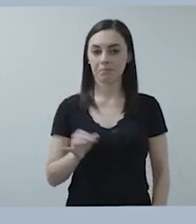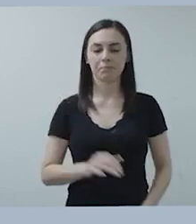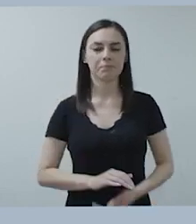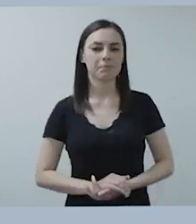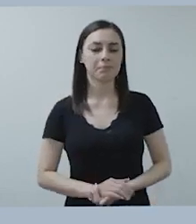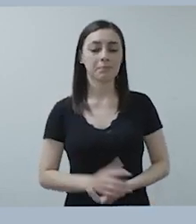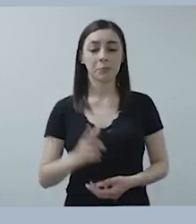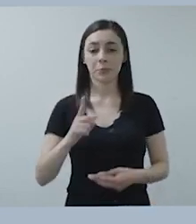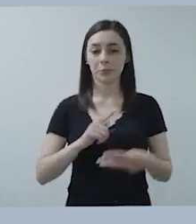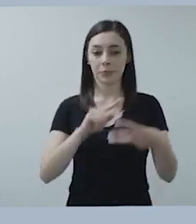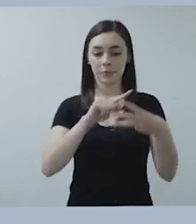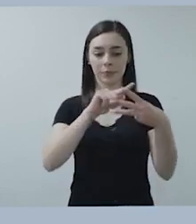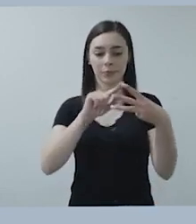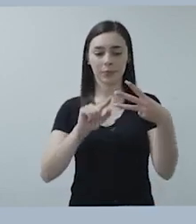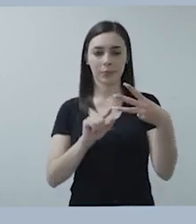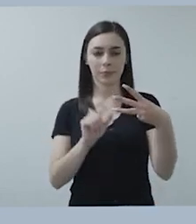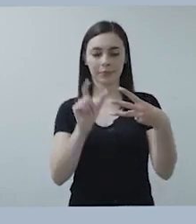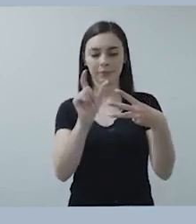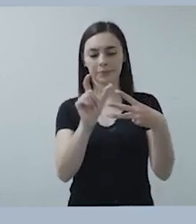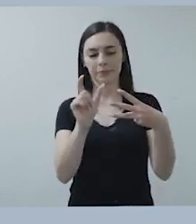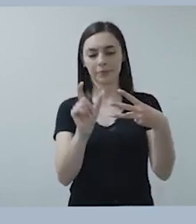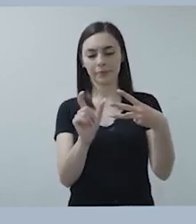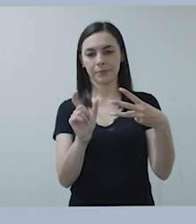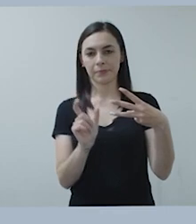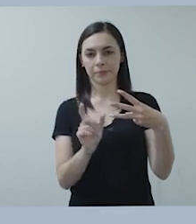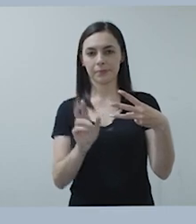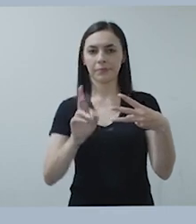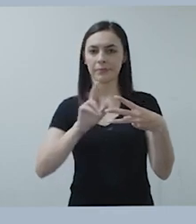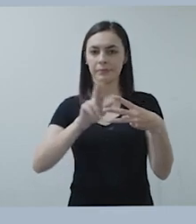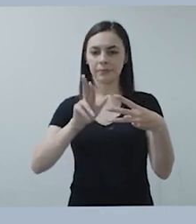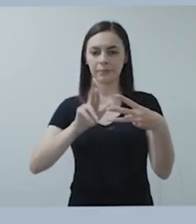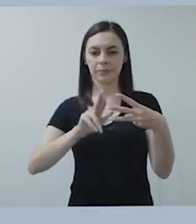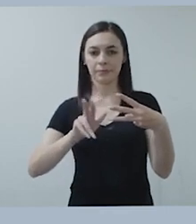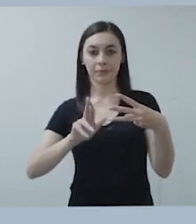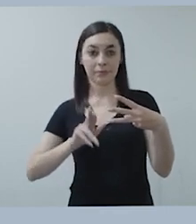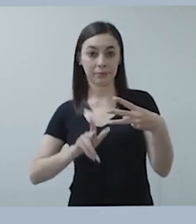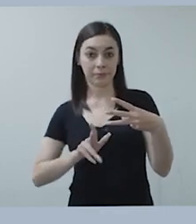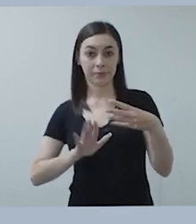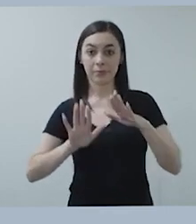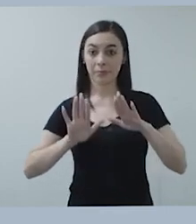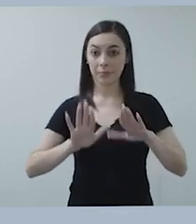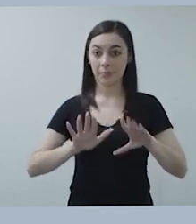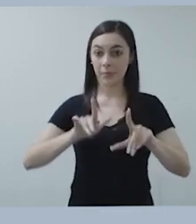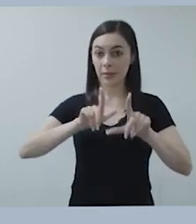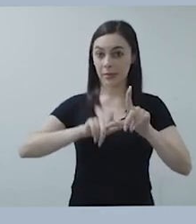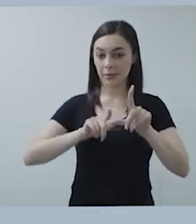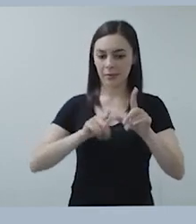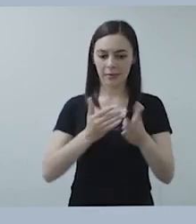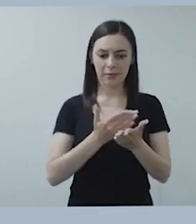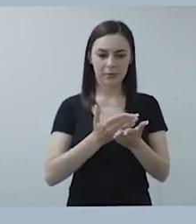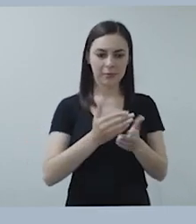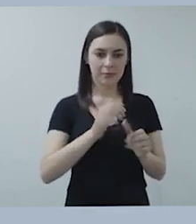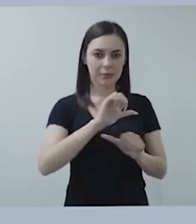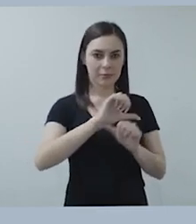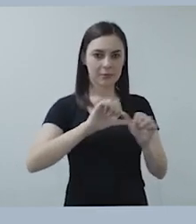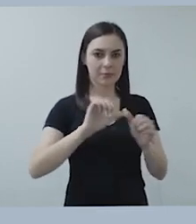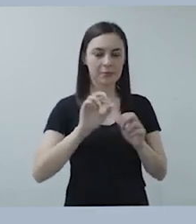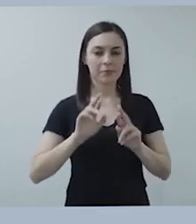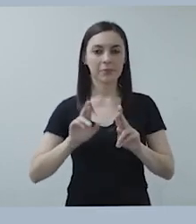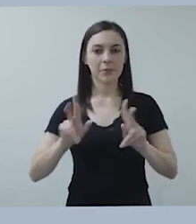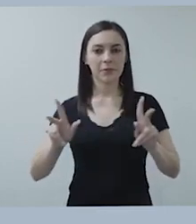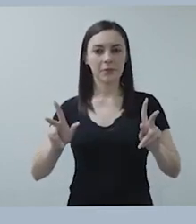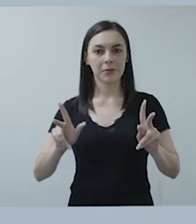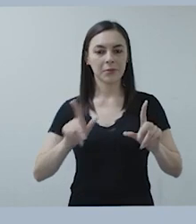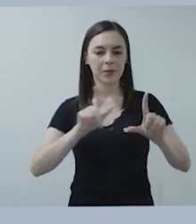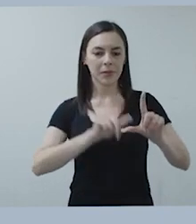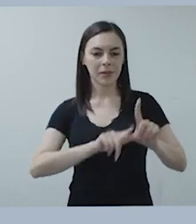aqui três palavras diferentes, mas com a letra inicial ali. Diferente, mas